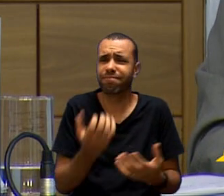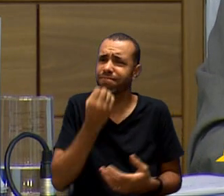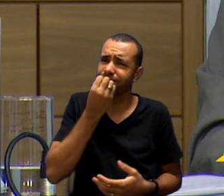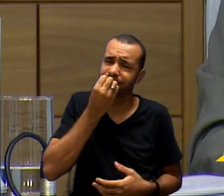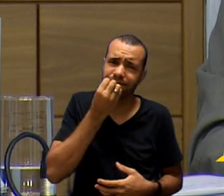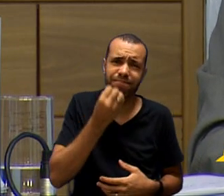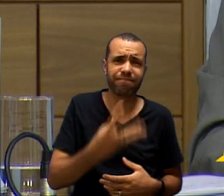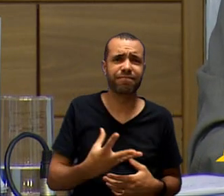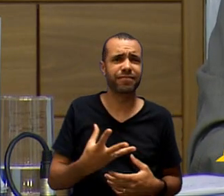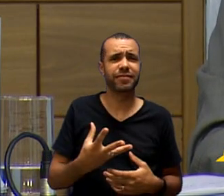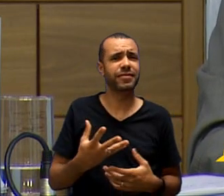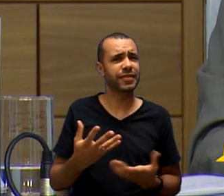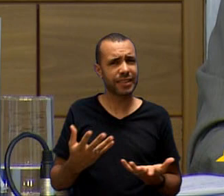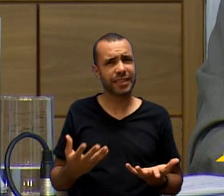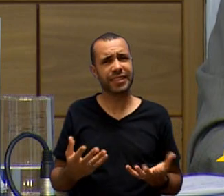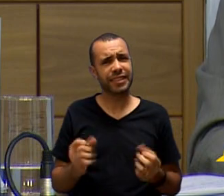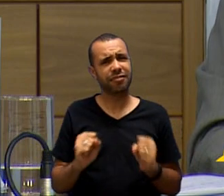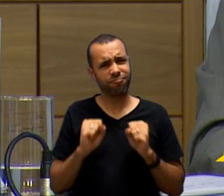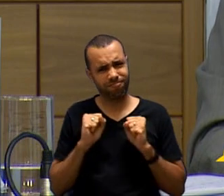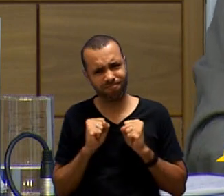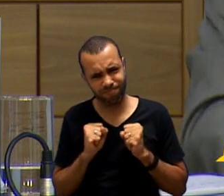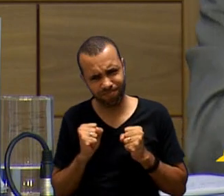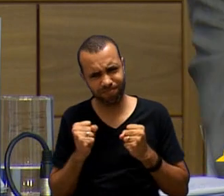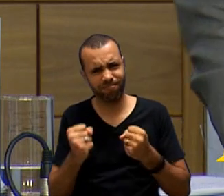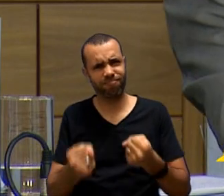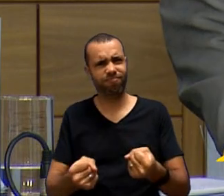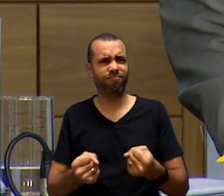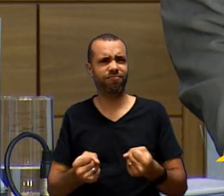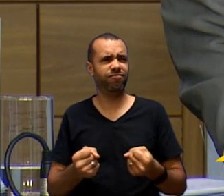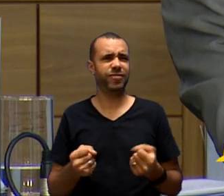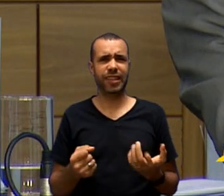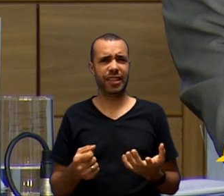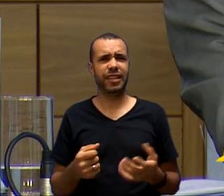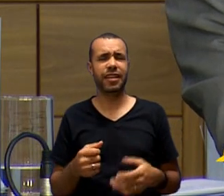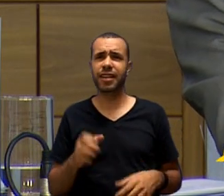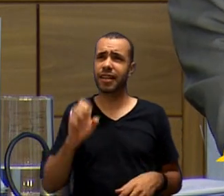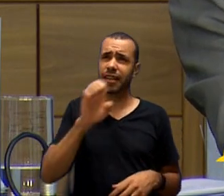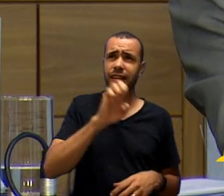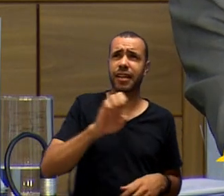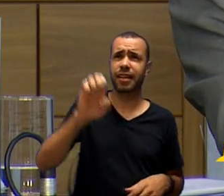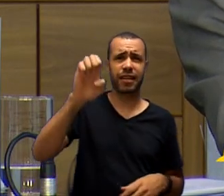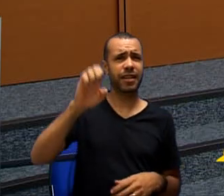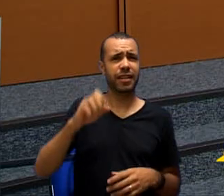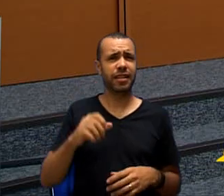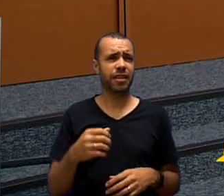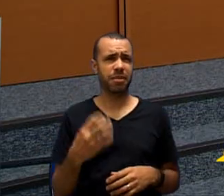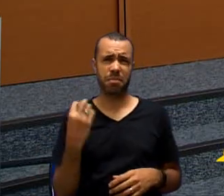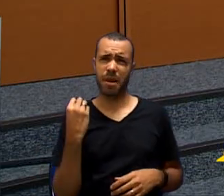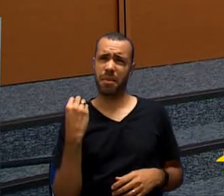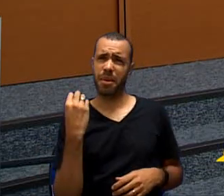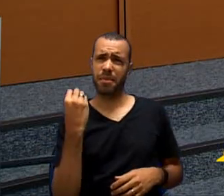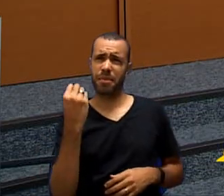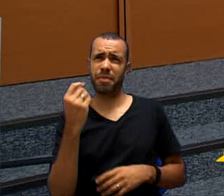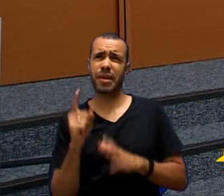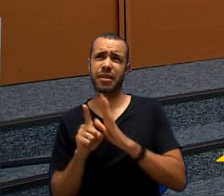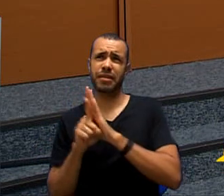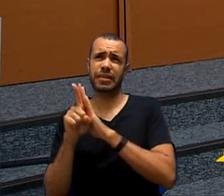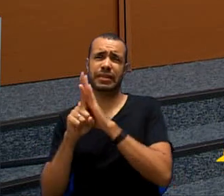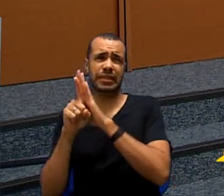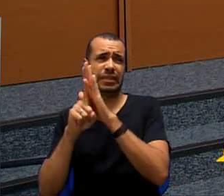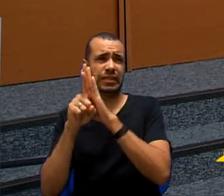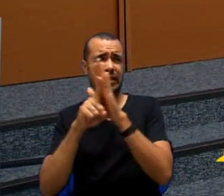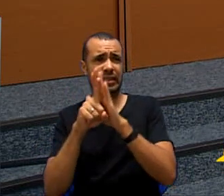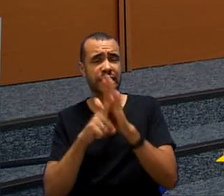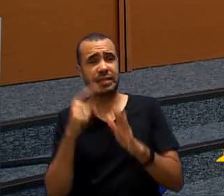cada quilômetro rodado que nós rodamos por esse estado, Paulo, para conhecer as experiências